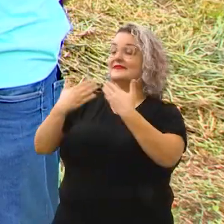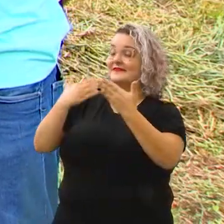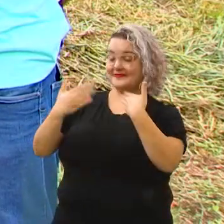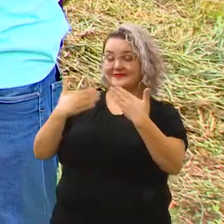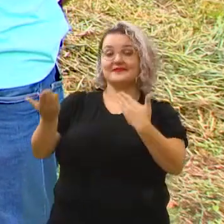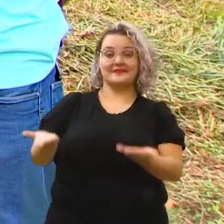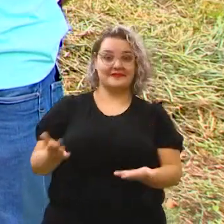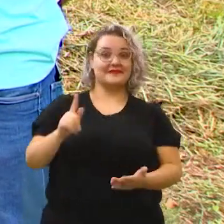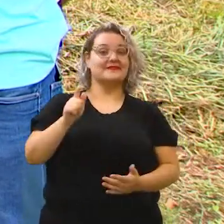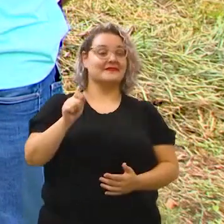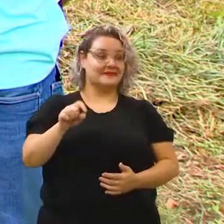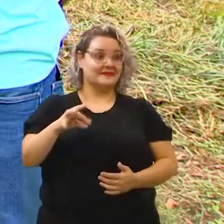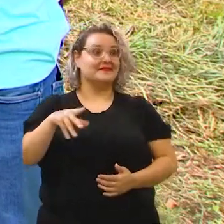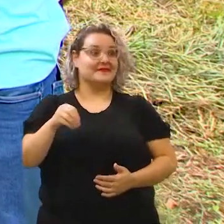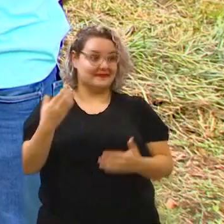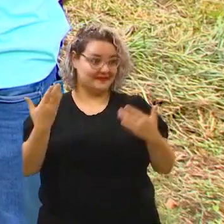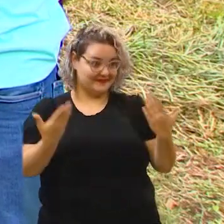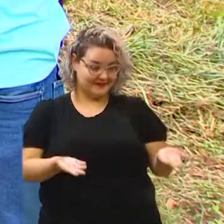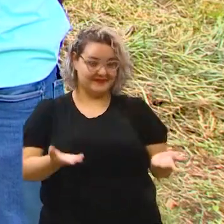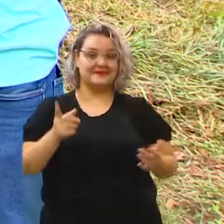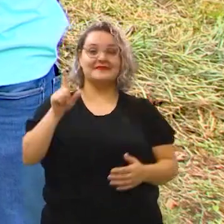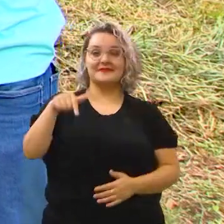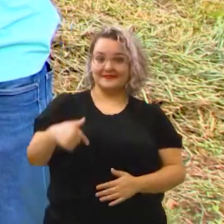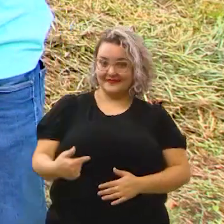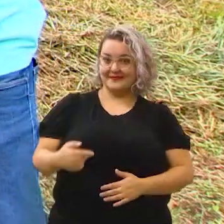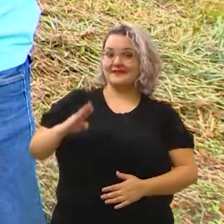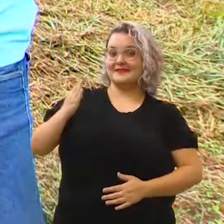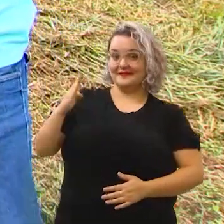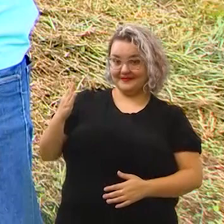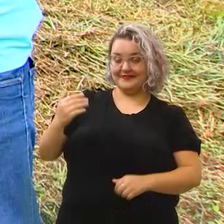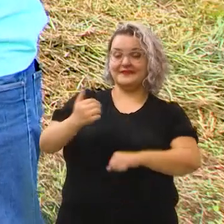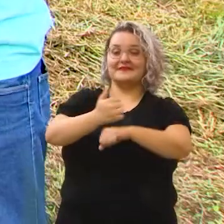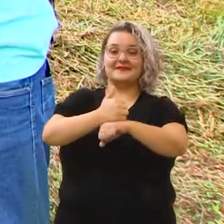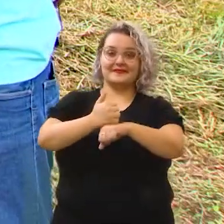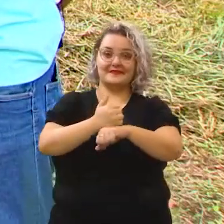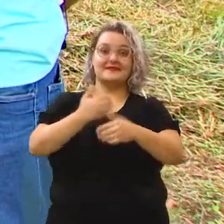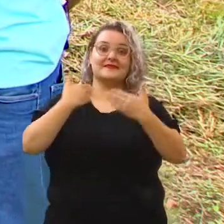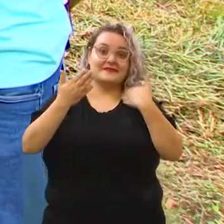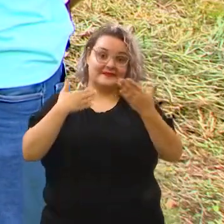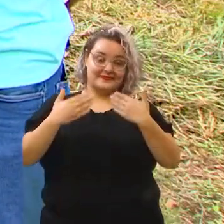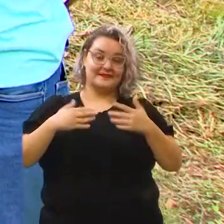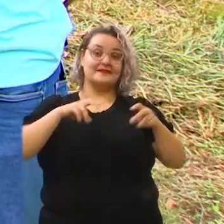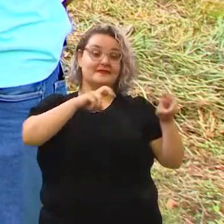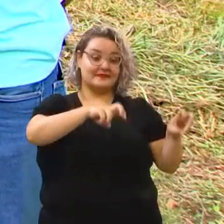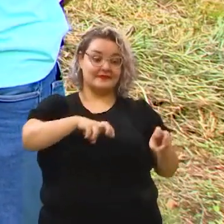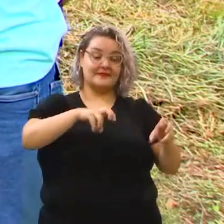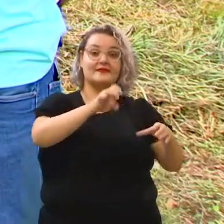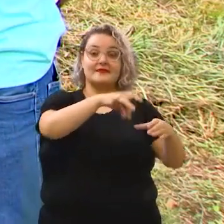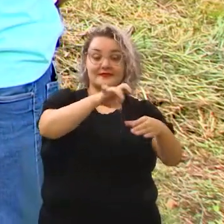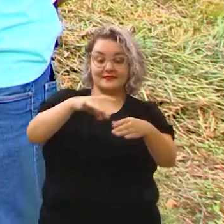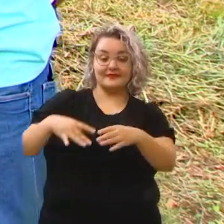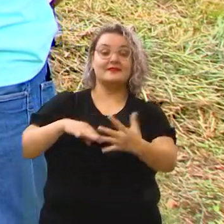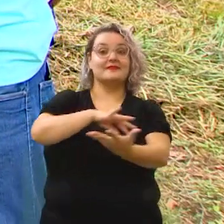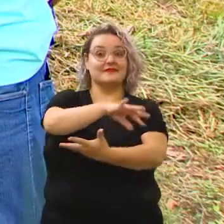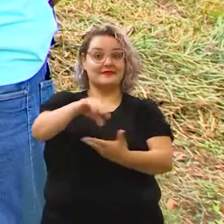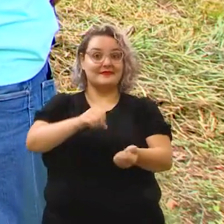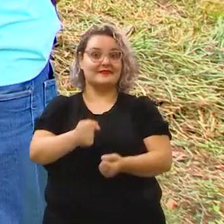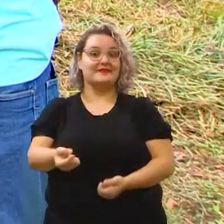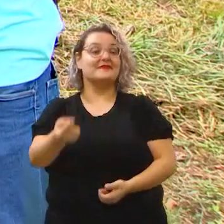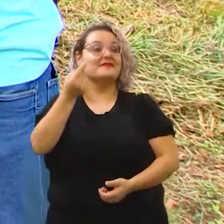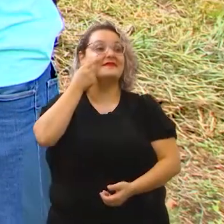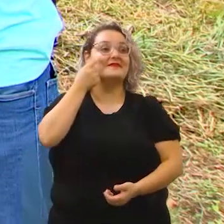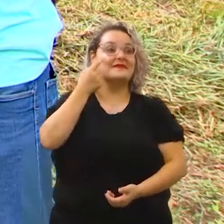papo com o Gastão Rodrigues, não é? Que é biólogo, a gente vai falar sobre agricultura sustentável. Olha só que